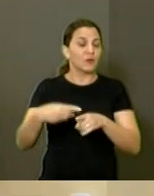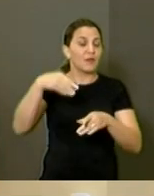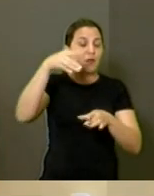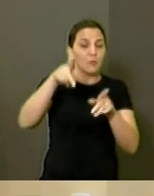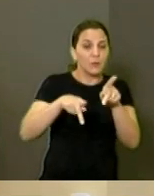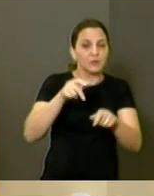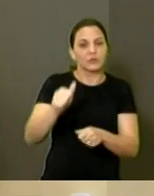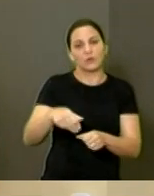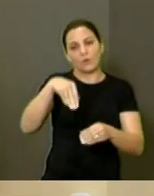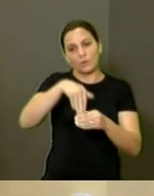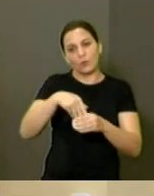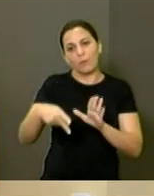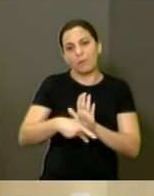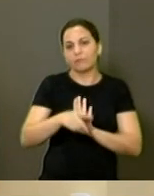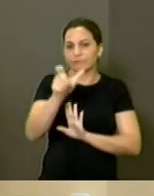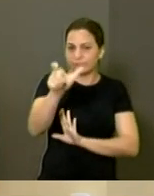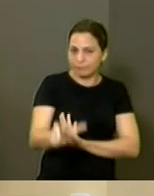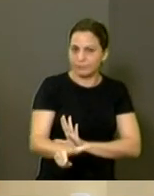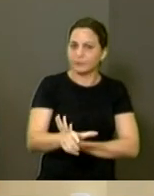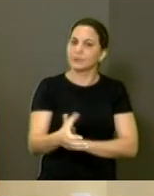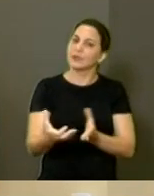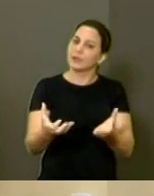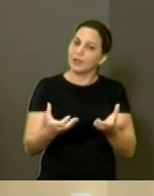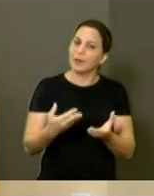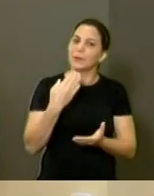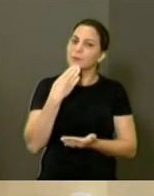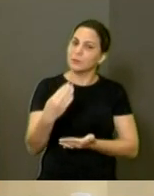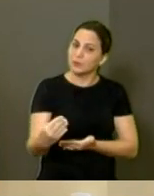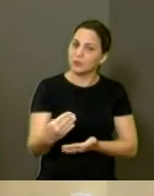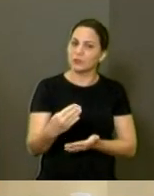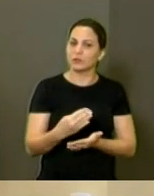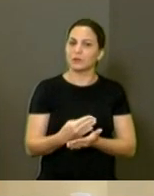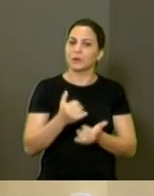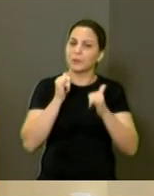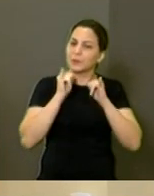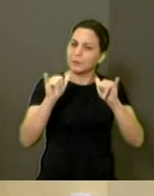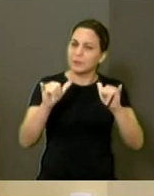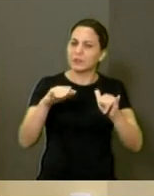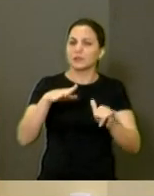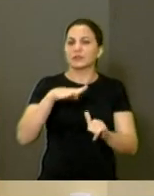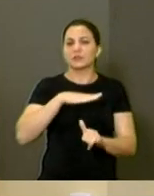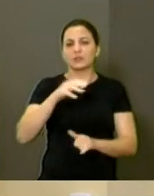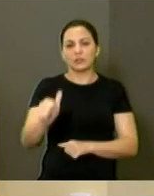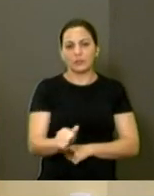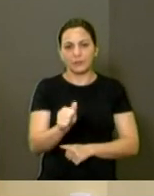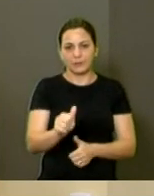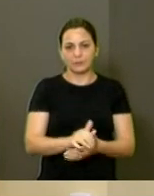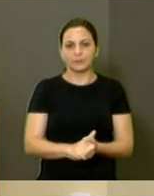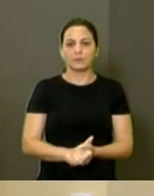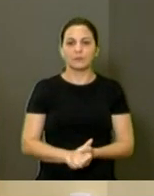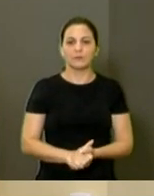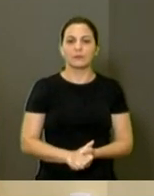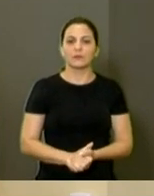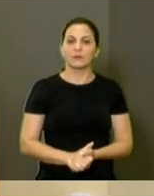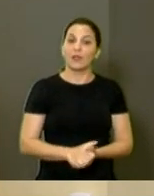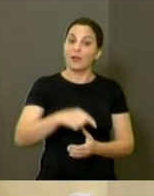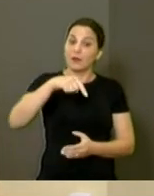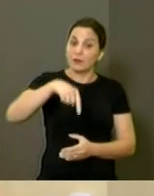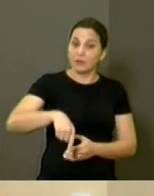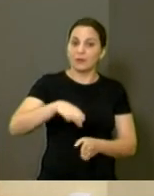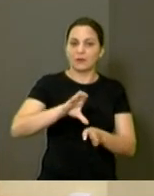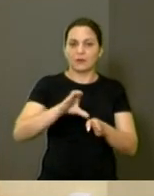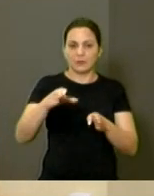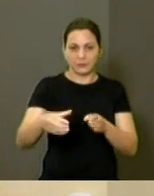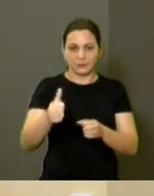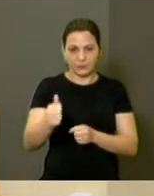Araraquara senhor presidente quero aqui fazer um pedido paraa imprensa da nossa cidade essa casa por